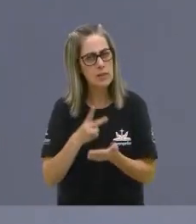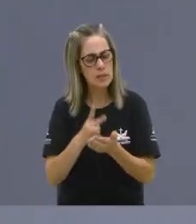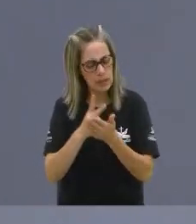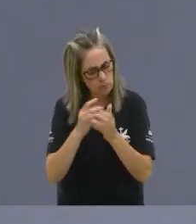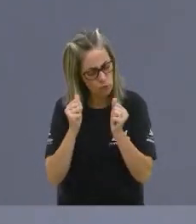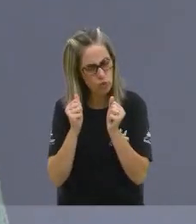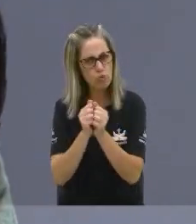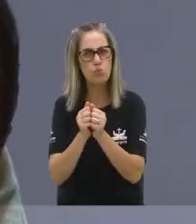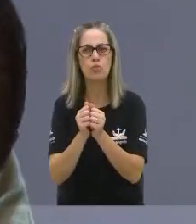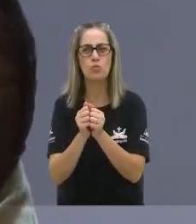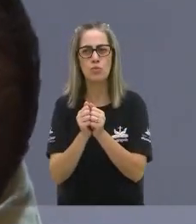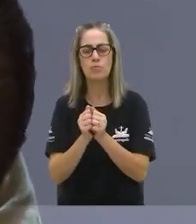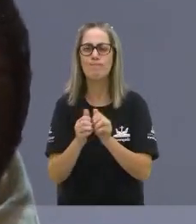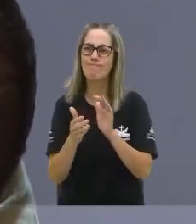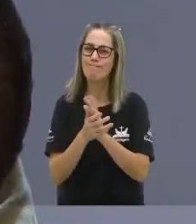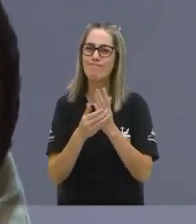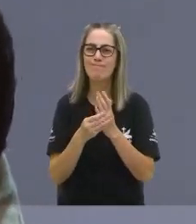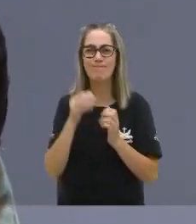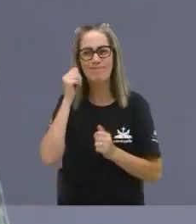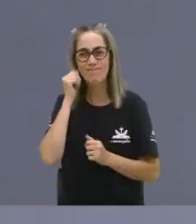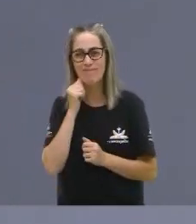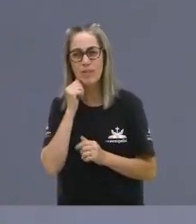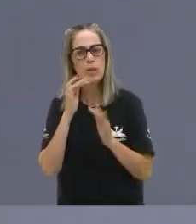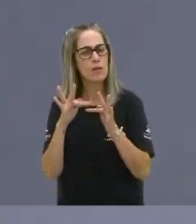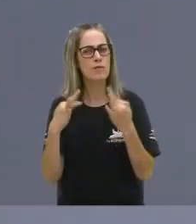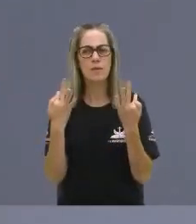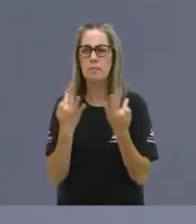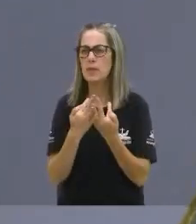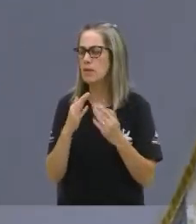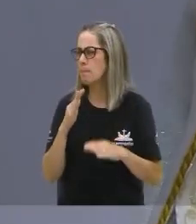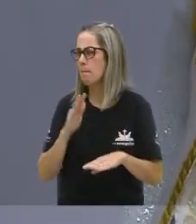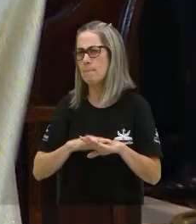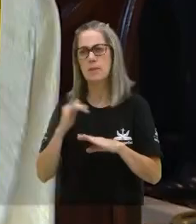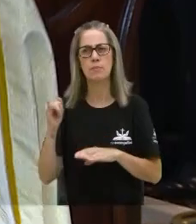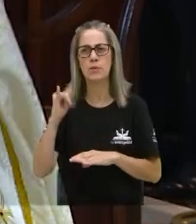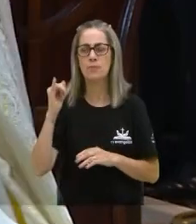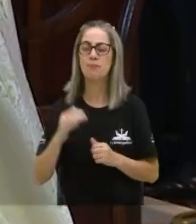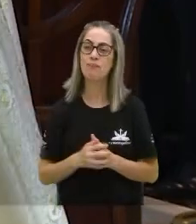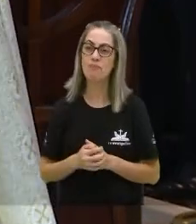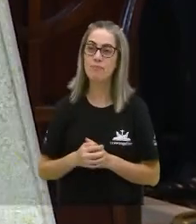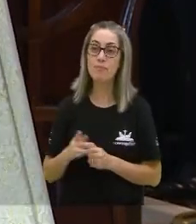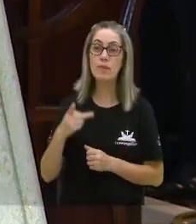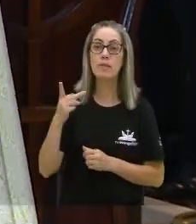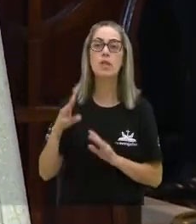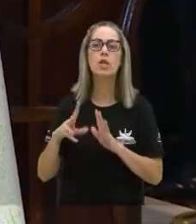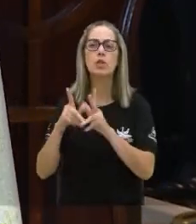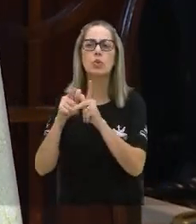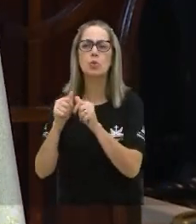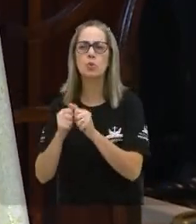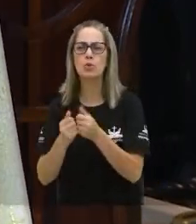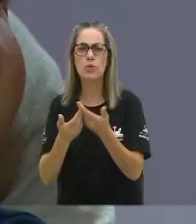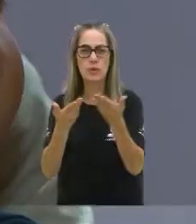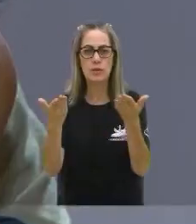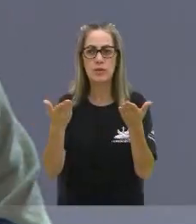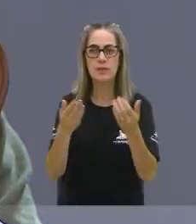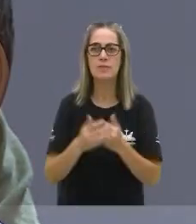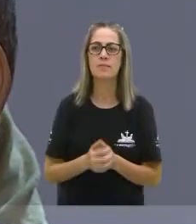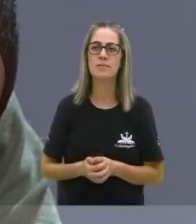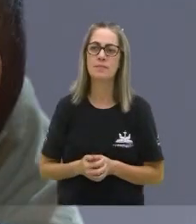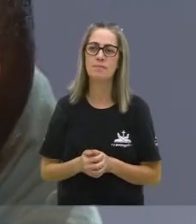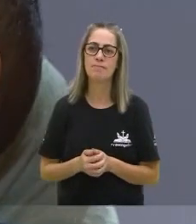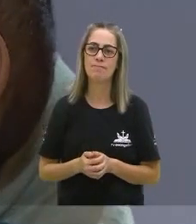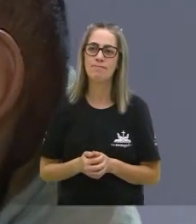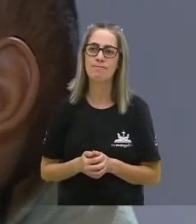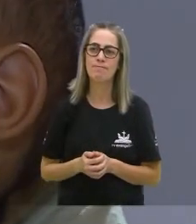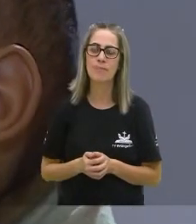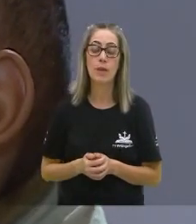dela. Sempre, não posso, a família é tudo. E o que você tem a dizer para todos que estão acompanhando? Só tenho a